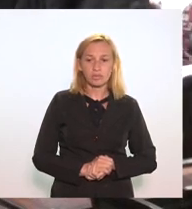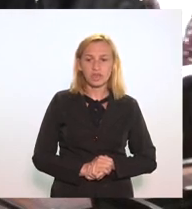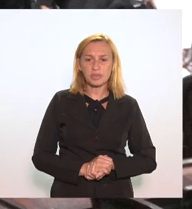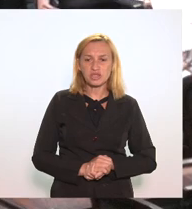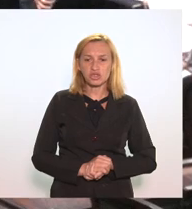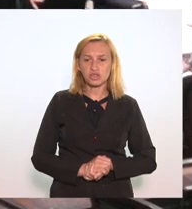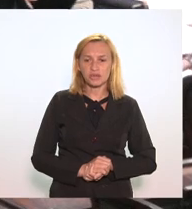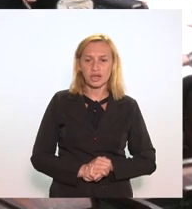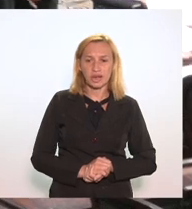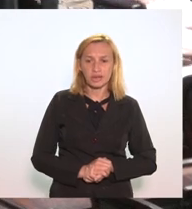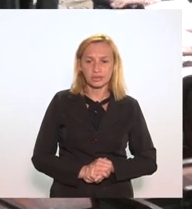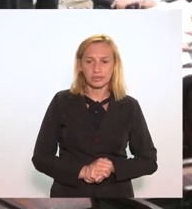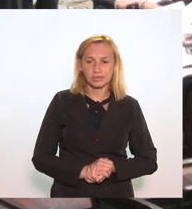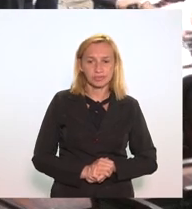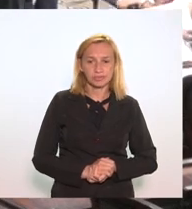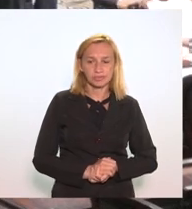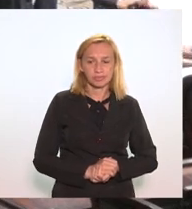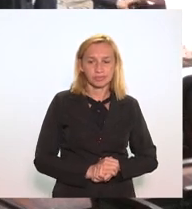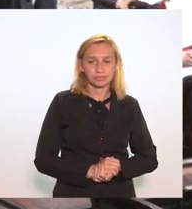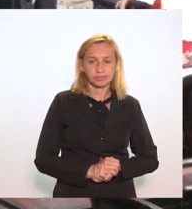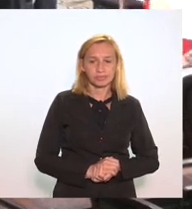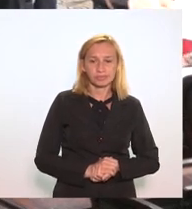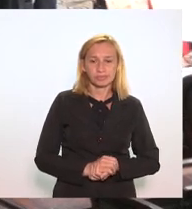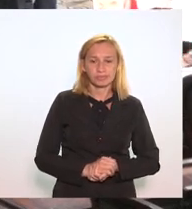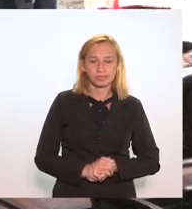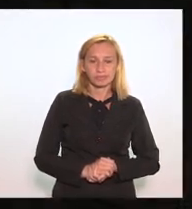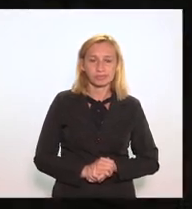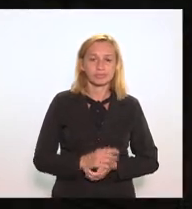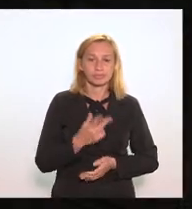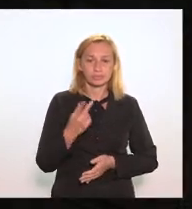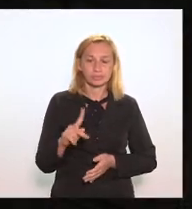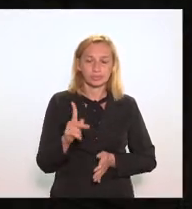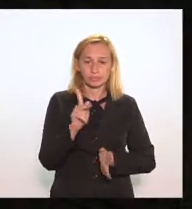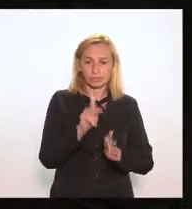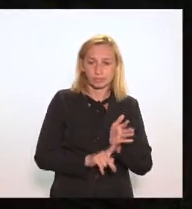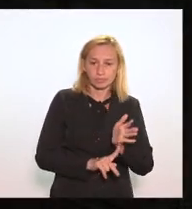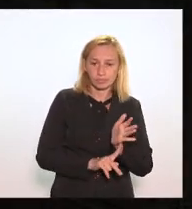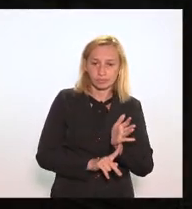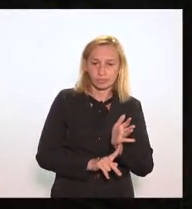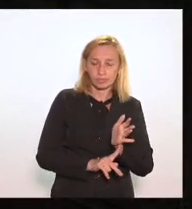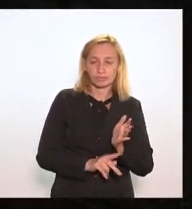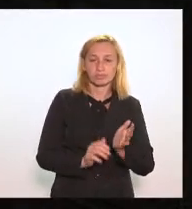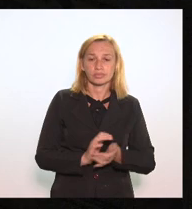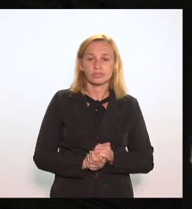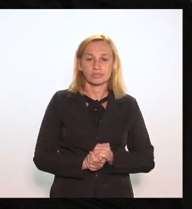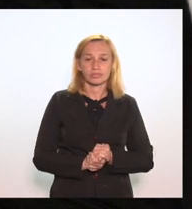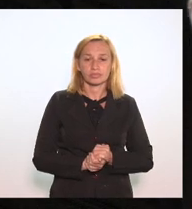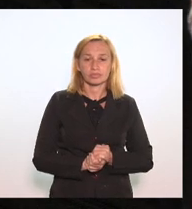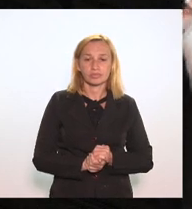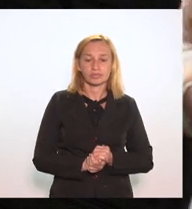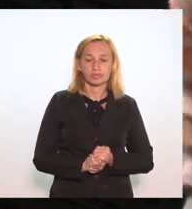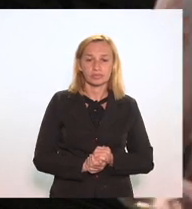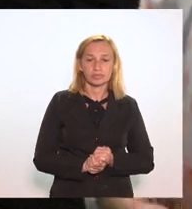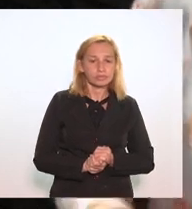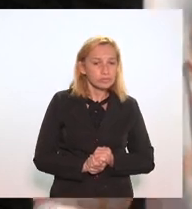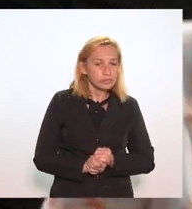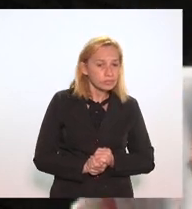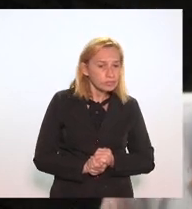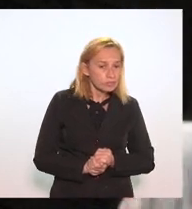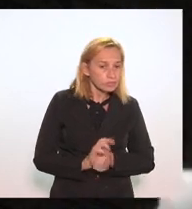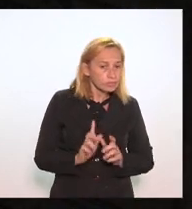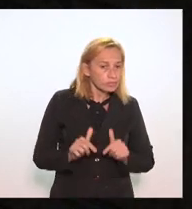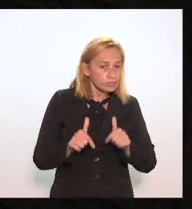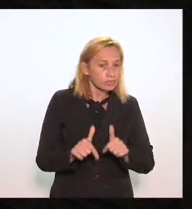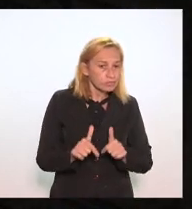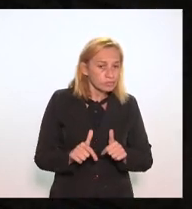o presidente o Deputado Marcus Vinicius com seu projeto pretende que não haja incidência do itcmd Sobre as